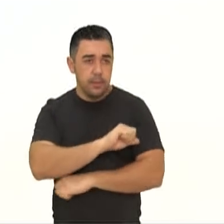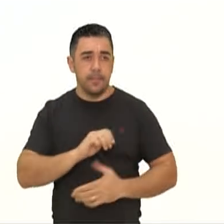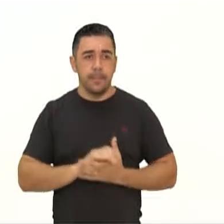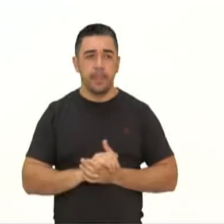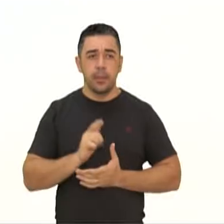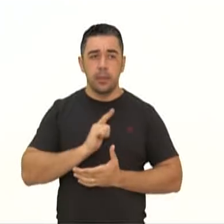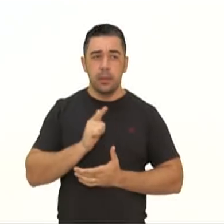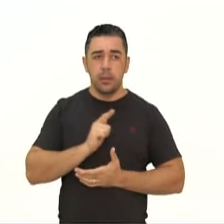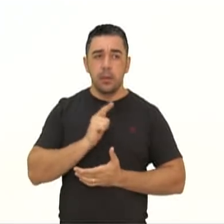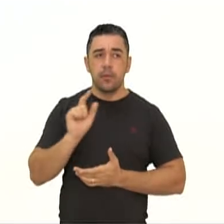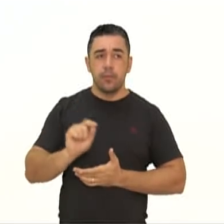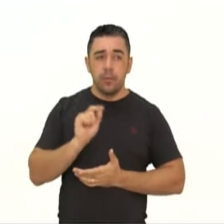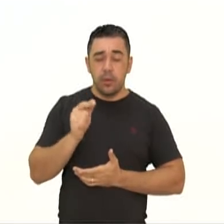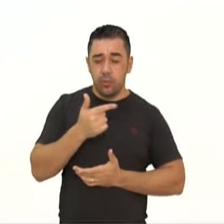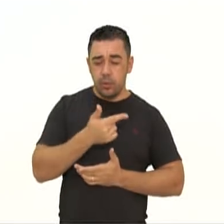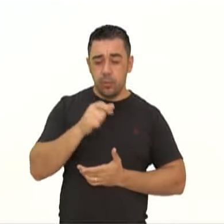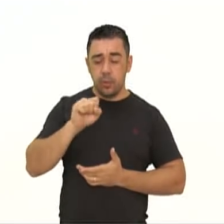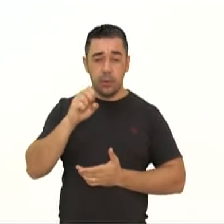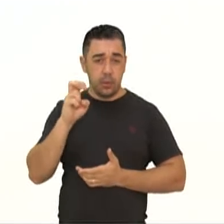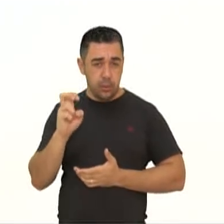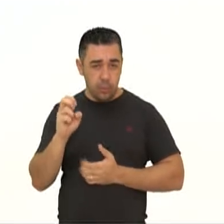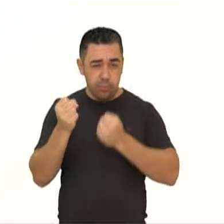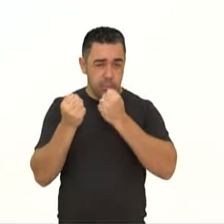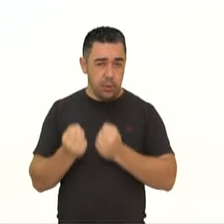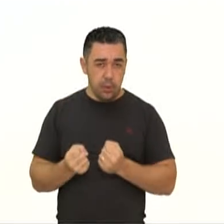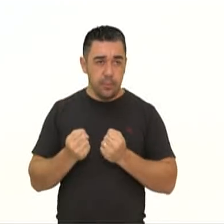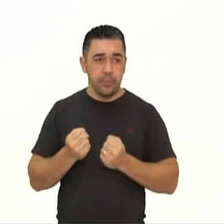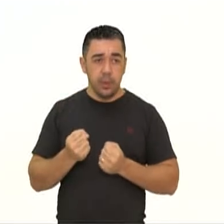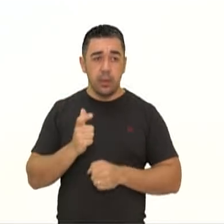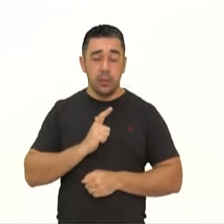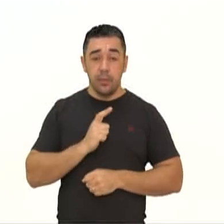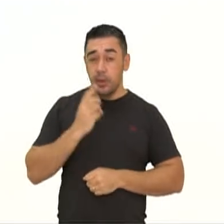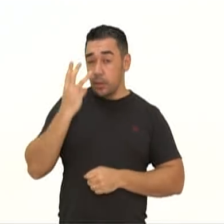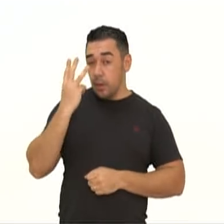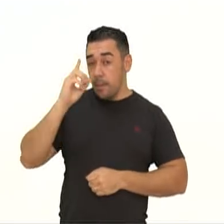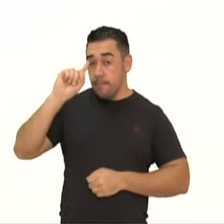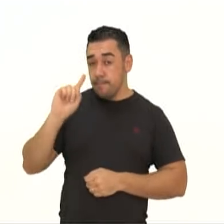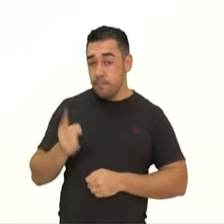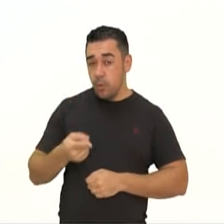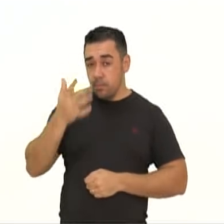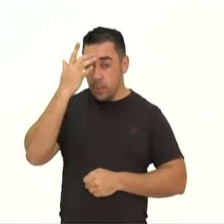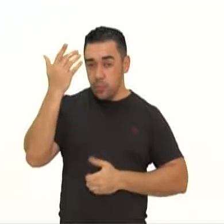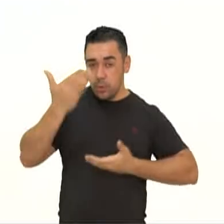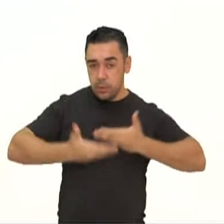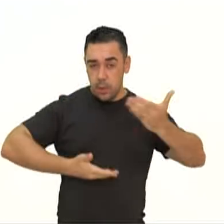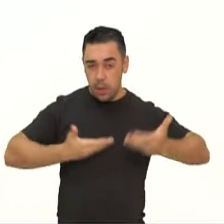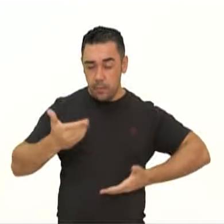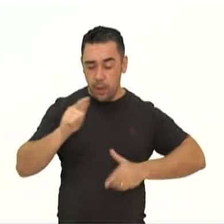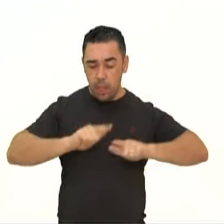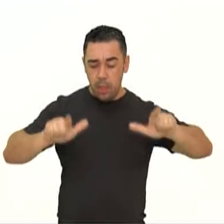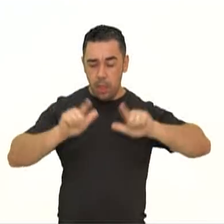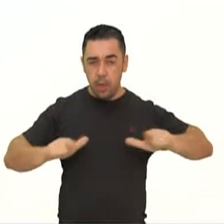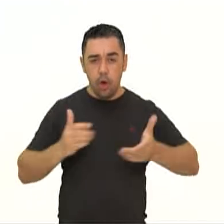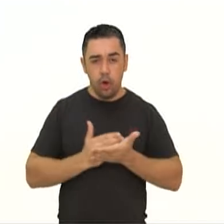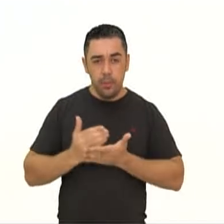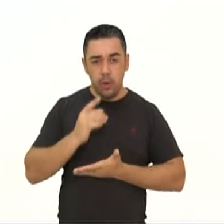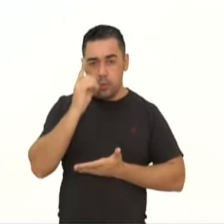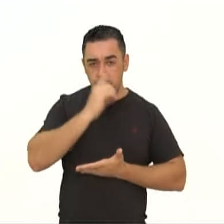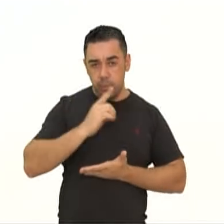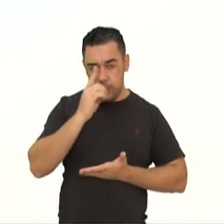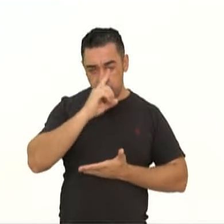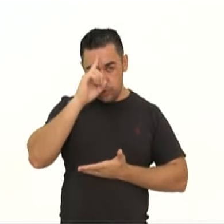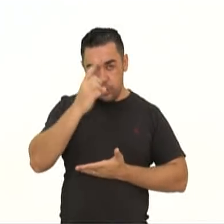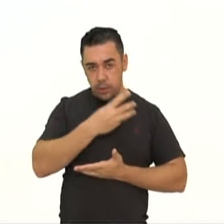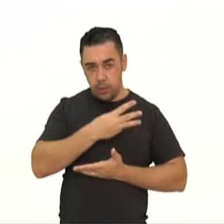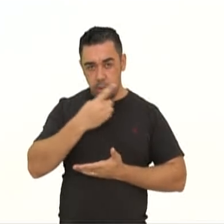por 3.000 garis, que se revezaram em uma operação que começou no domingo, 31, e terminou na